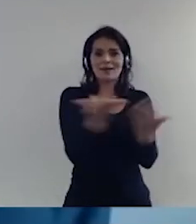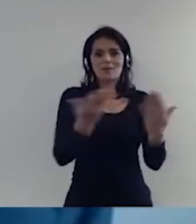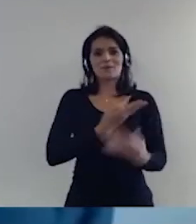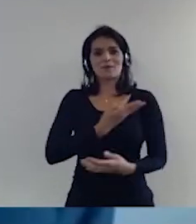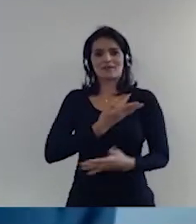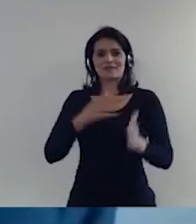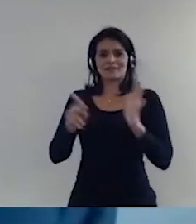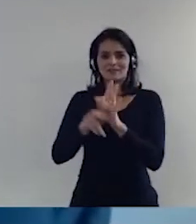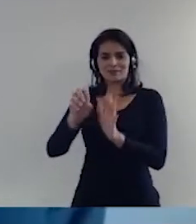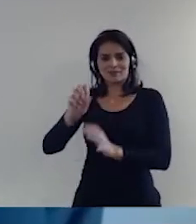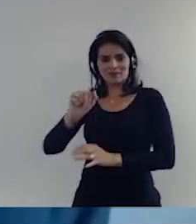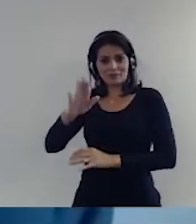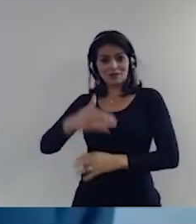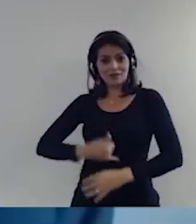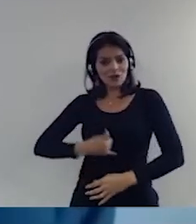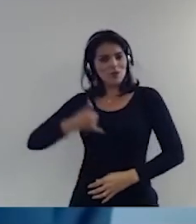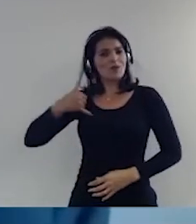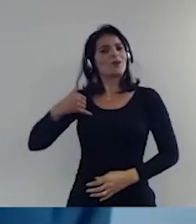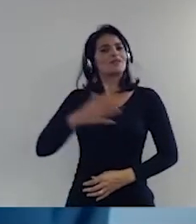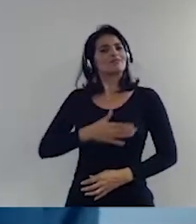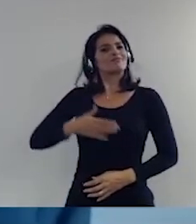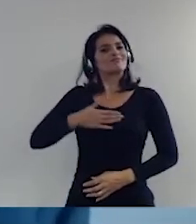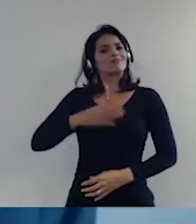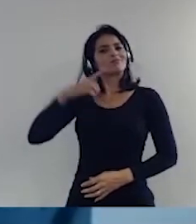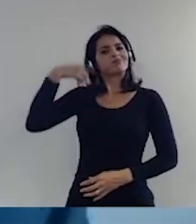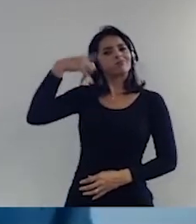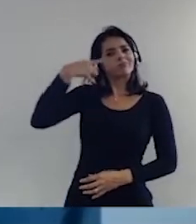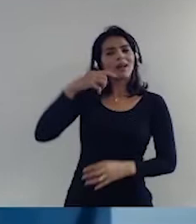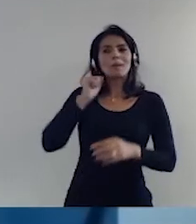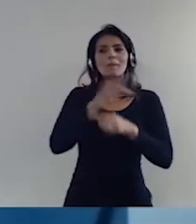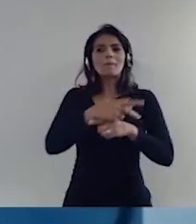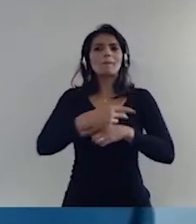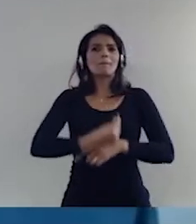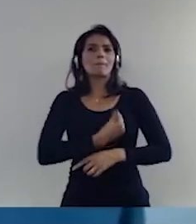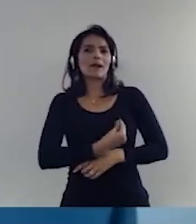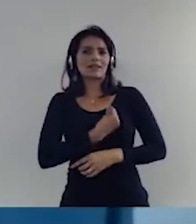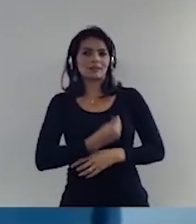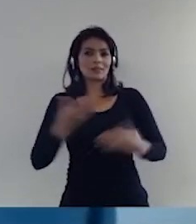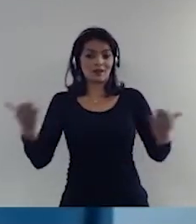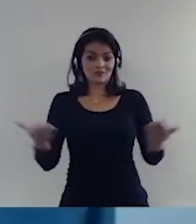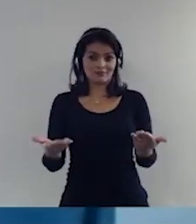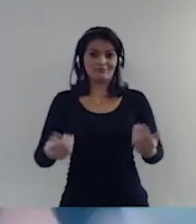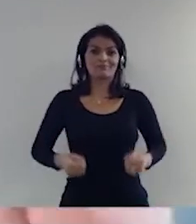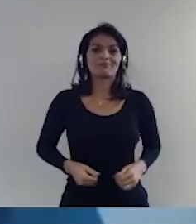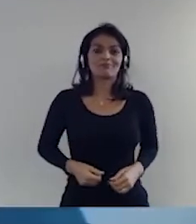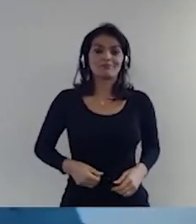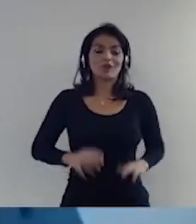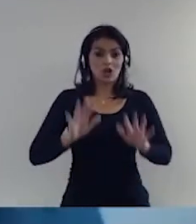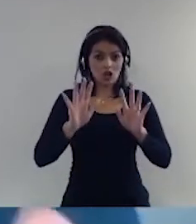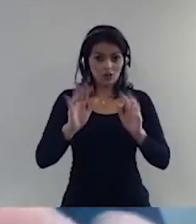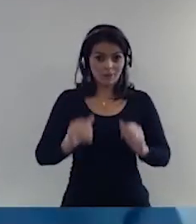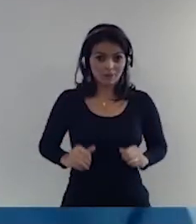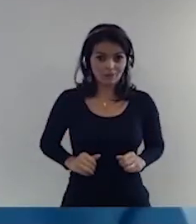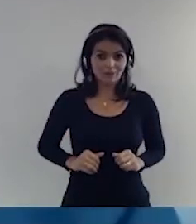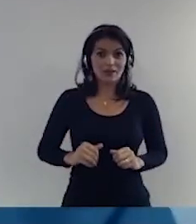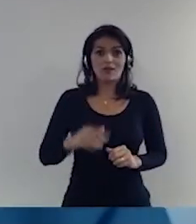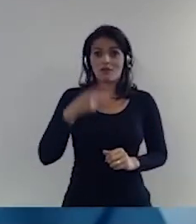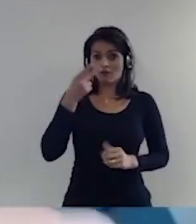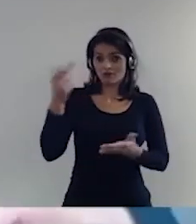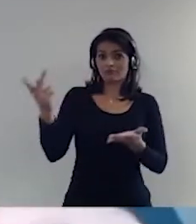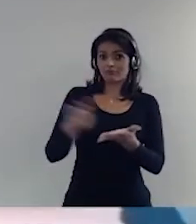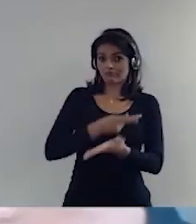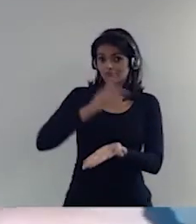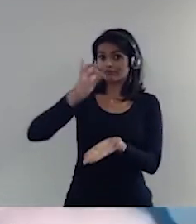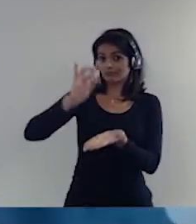OAB, tenho muito orgulho de ser advogado e de participar desse conclave. eu chamo atenção para o fato de